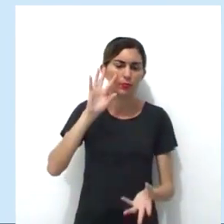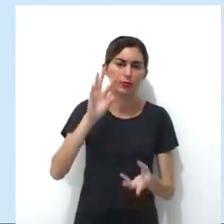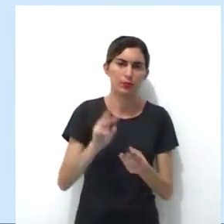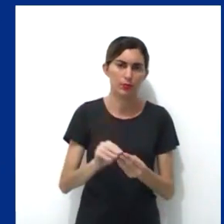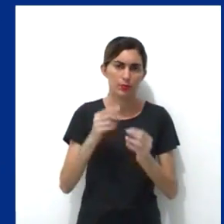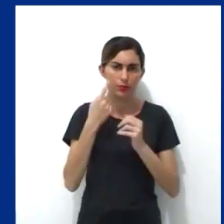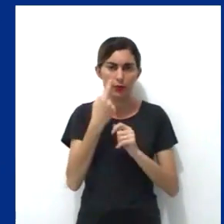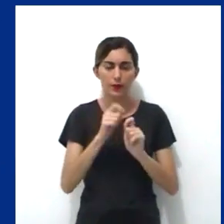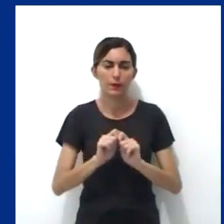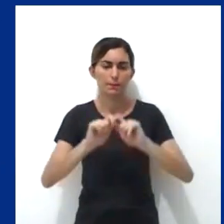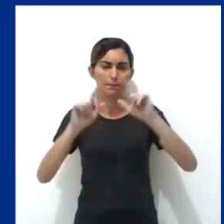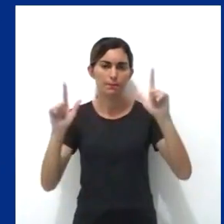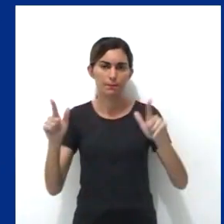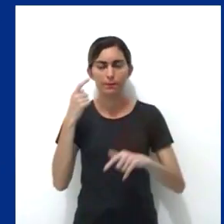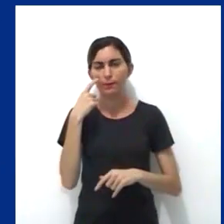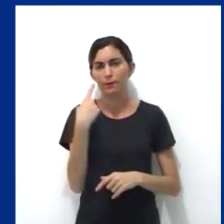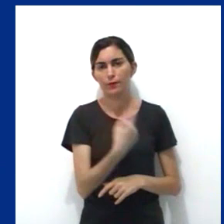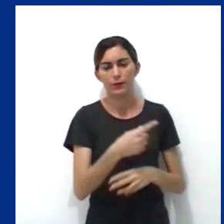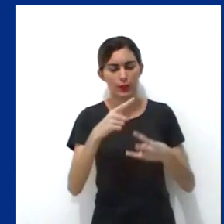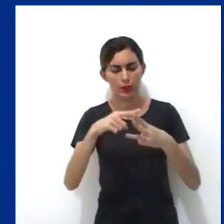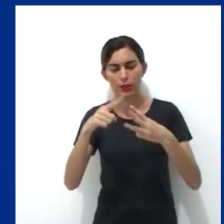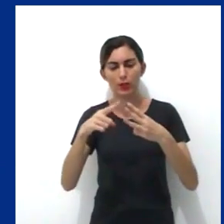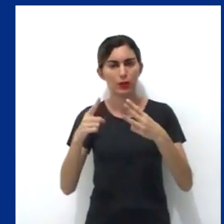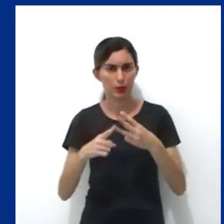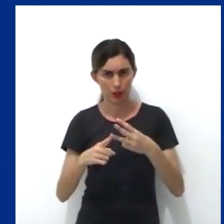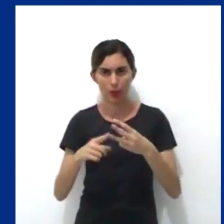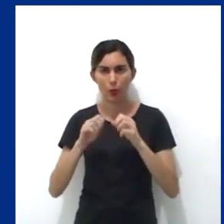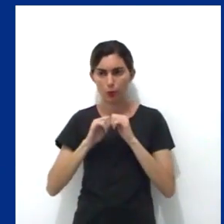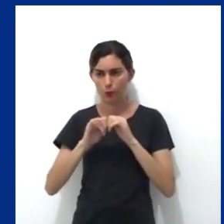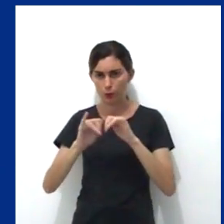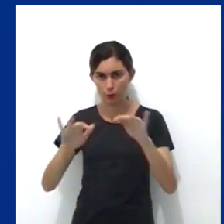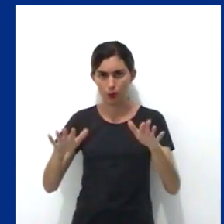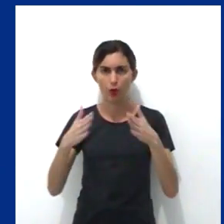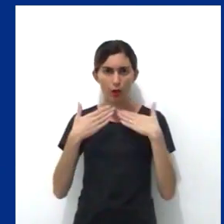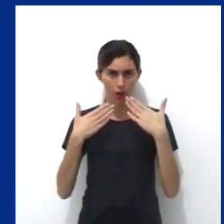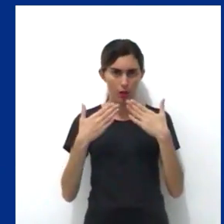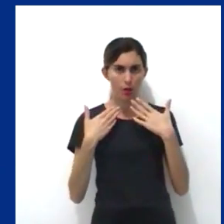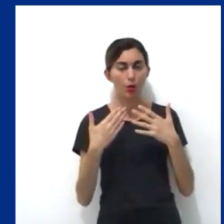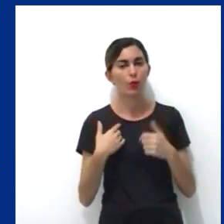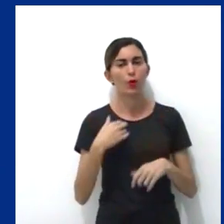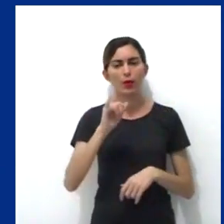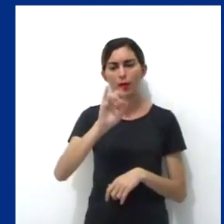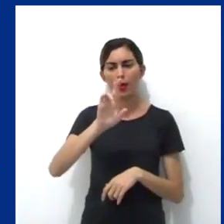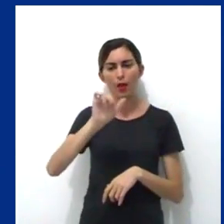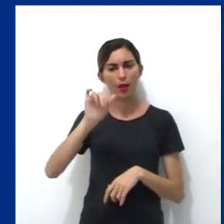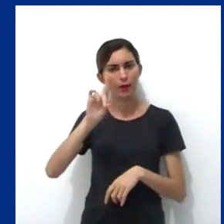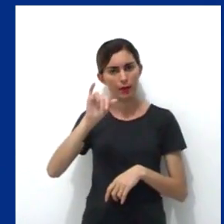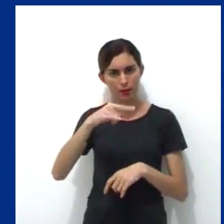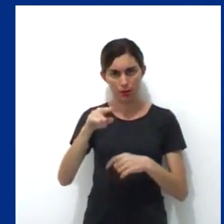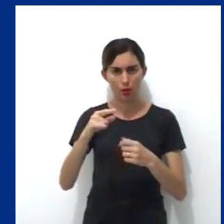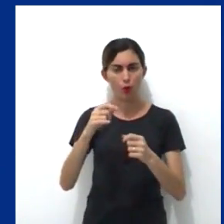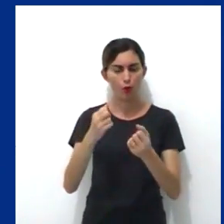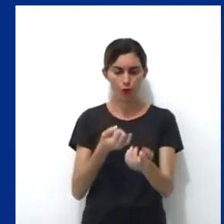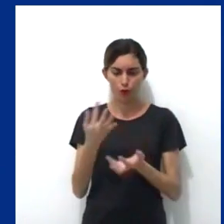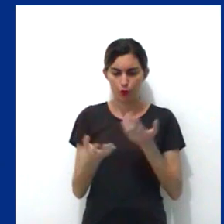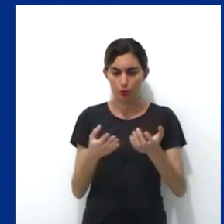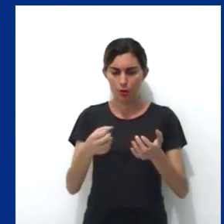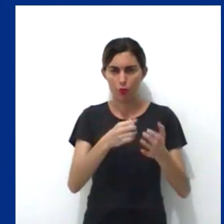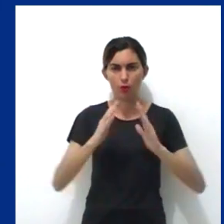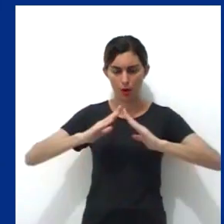calor. Desta forma, não necessita de um meio para ocorrer, podendo estar os corpos